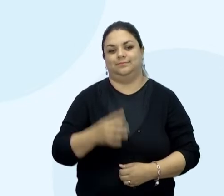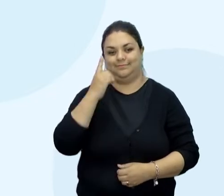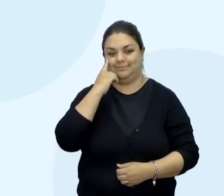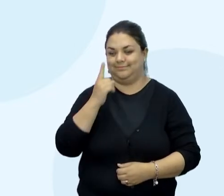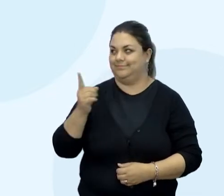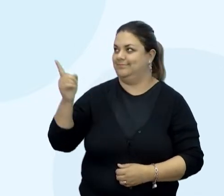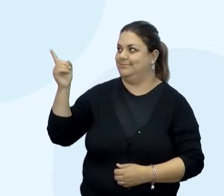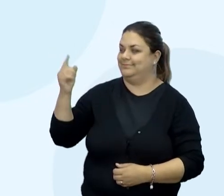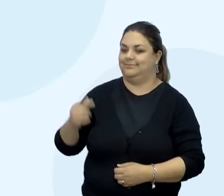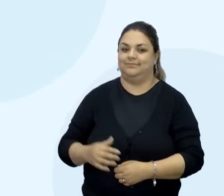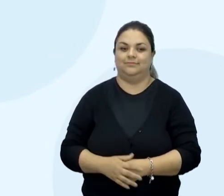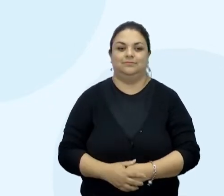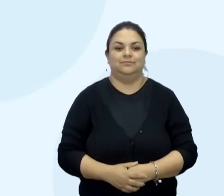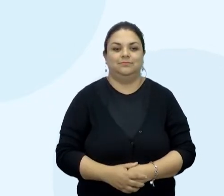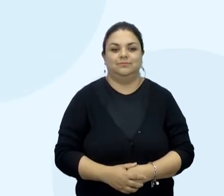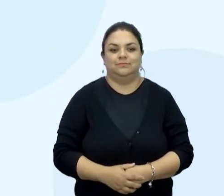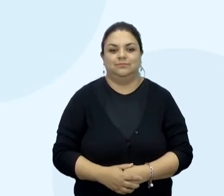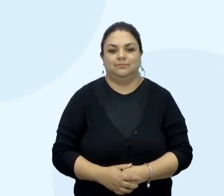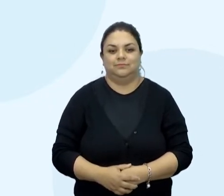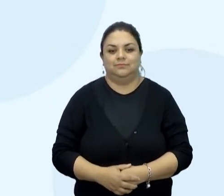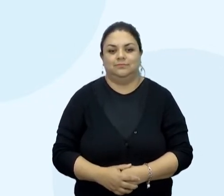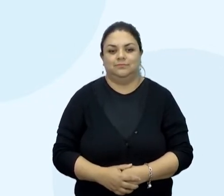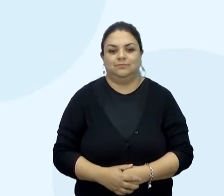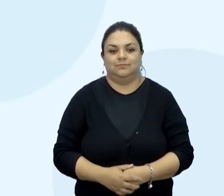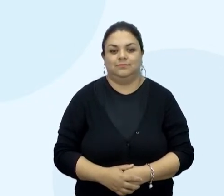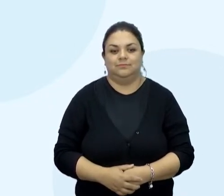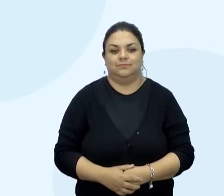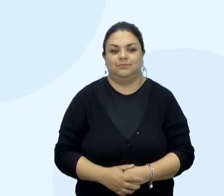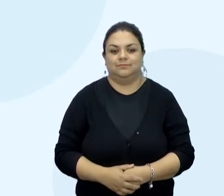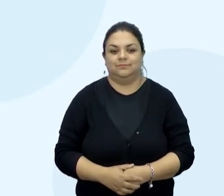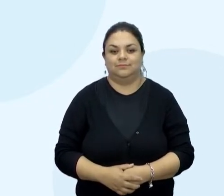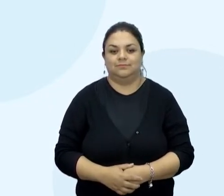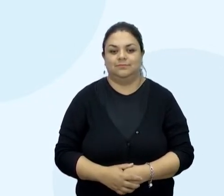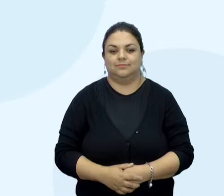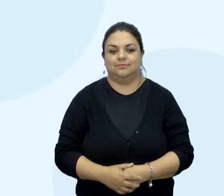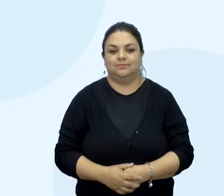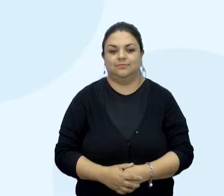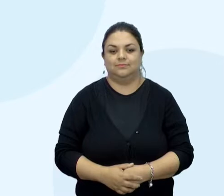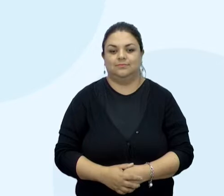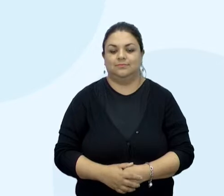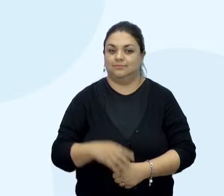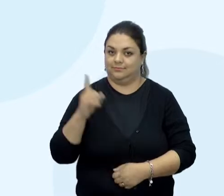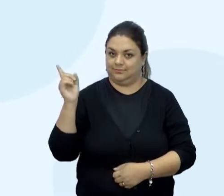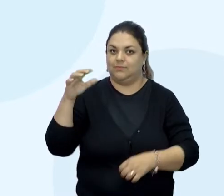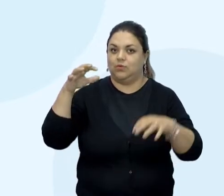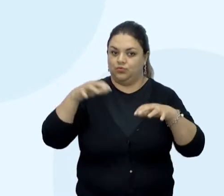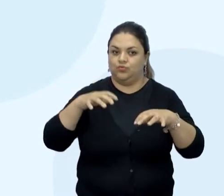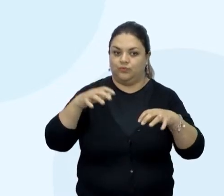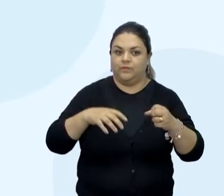valores aqui do gráfico, né? De precipitações,